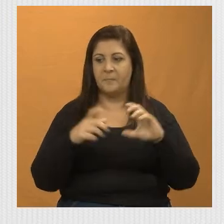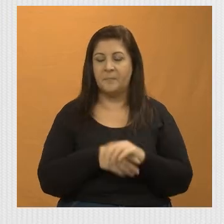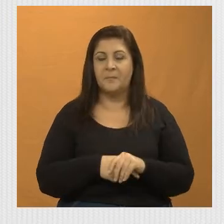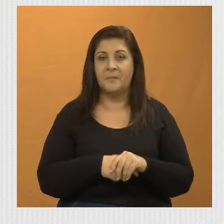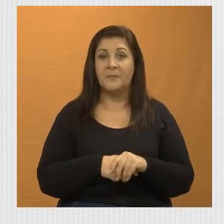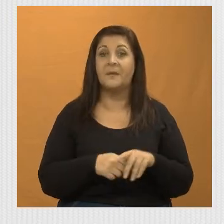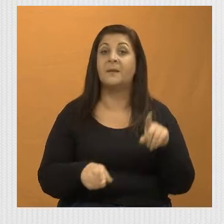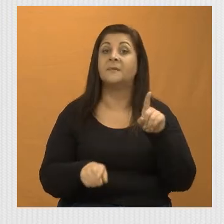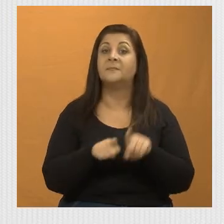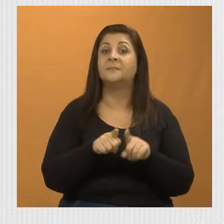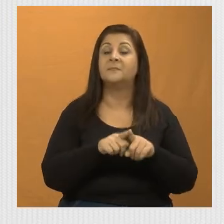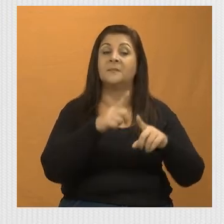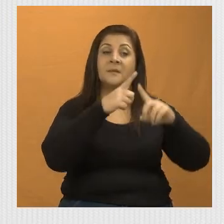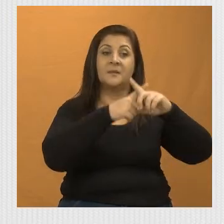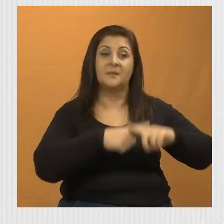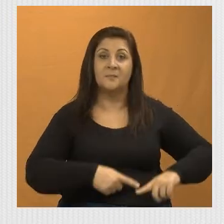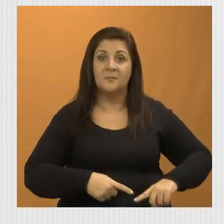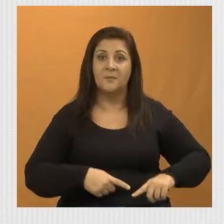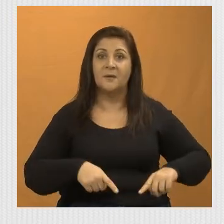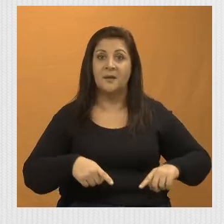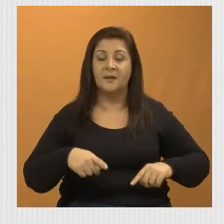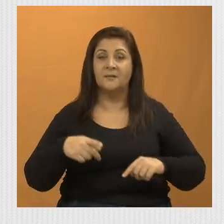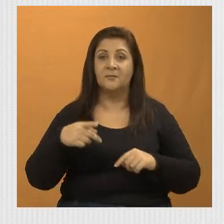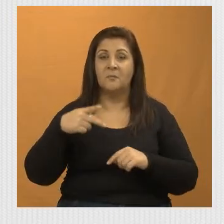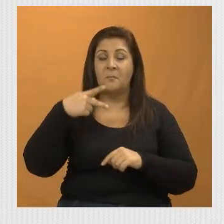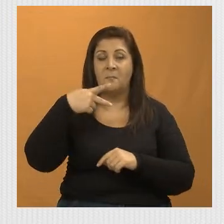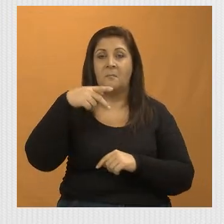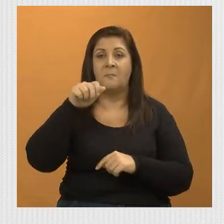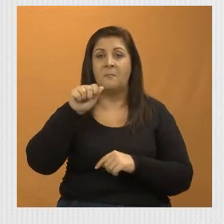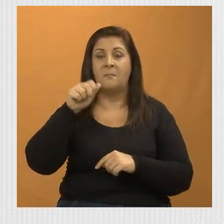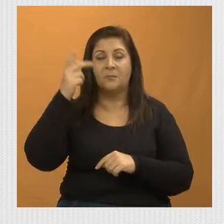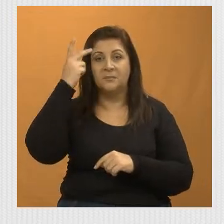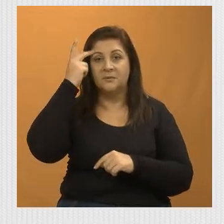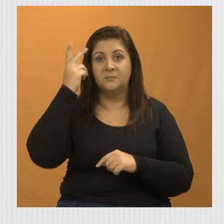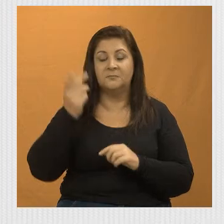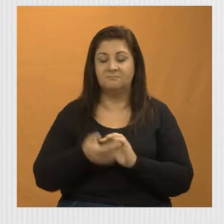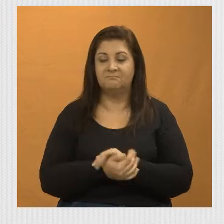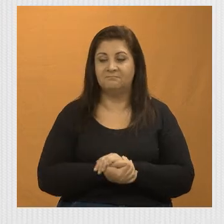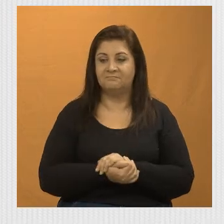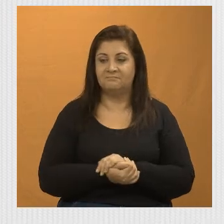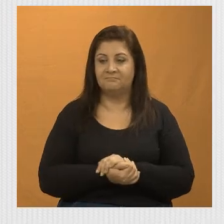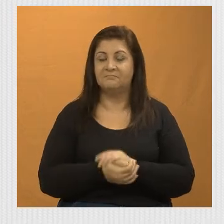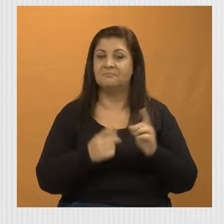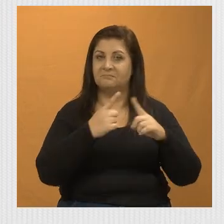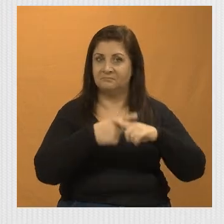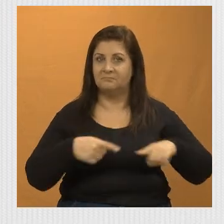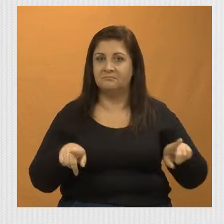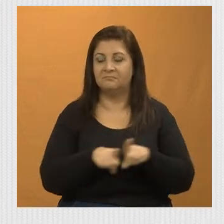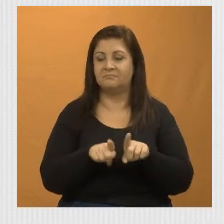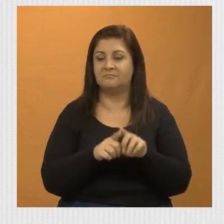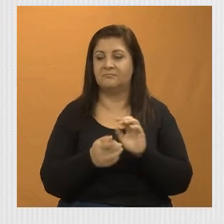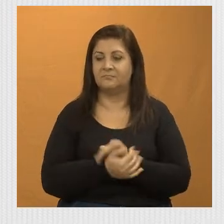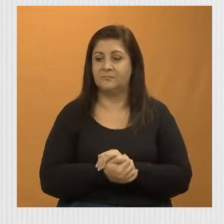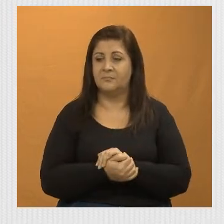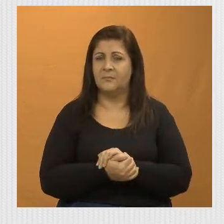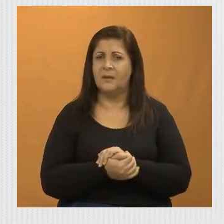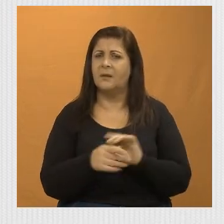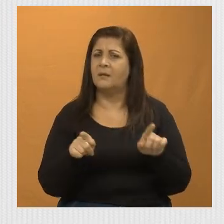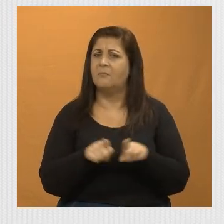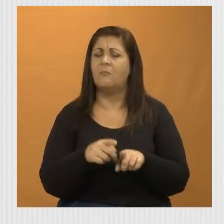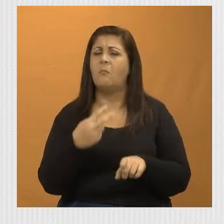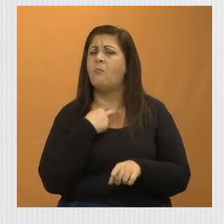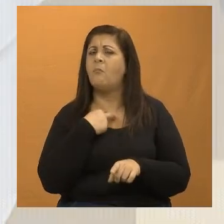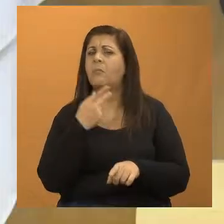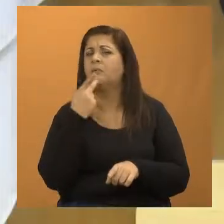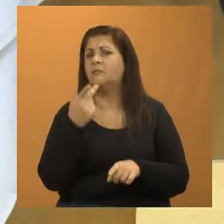do Campeonato Paulista, da Associação Paulista, que nós disputamos como JAC. Então, também não é correto dizer que a